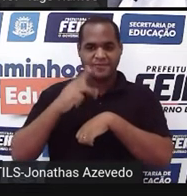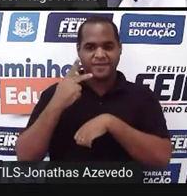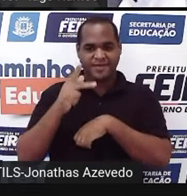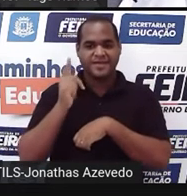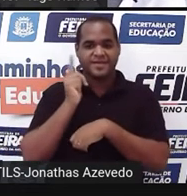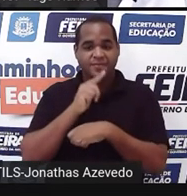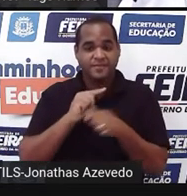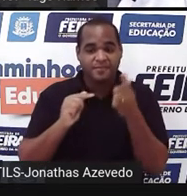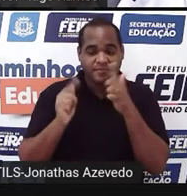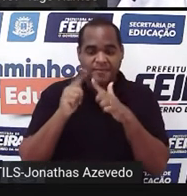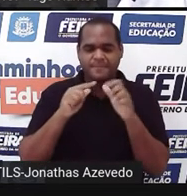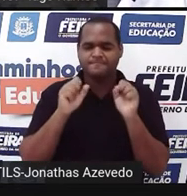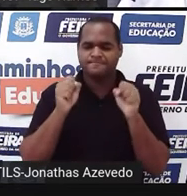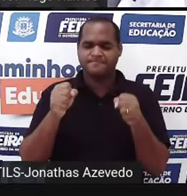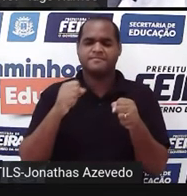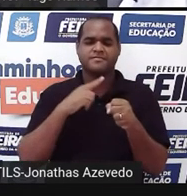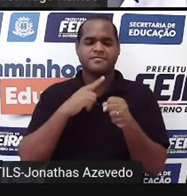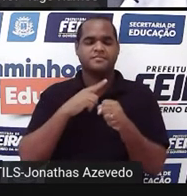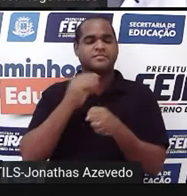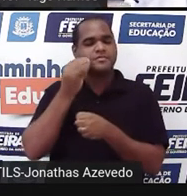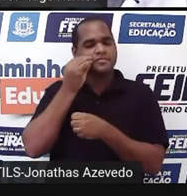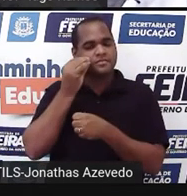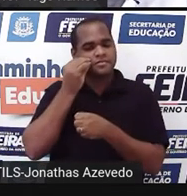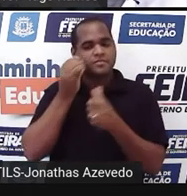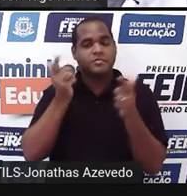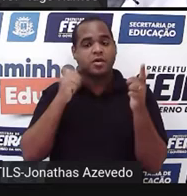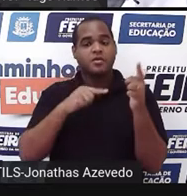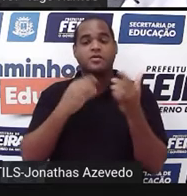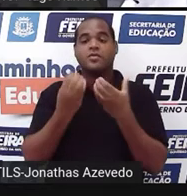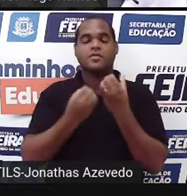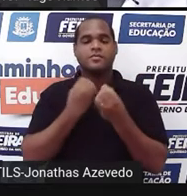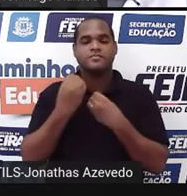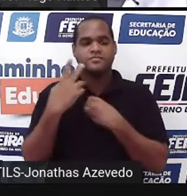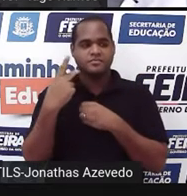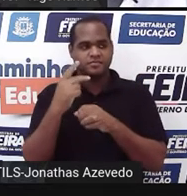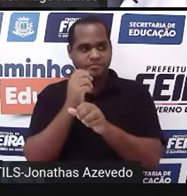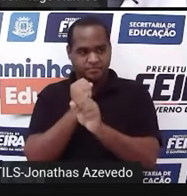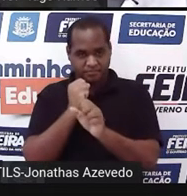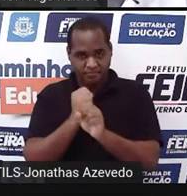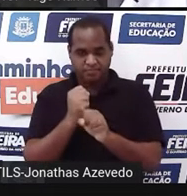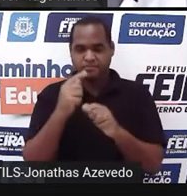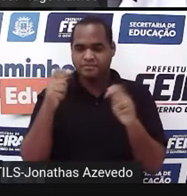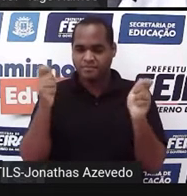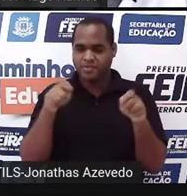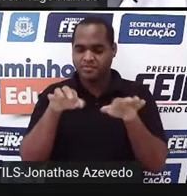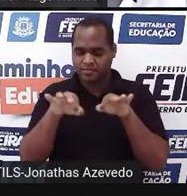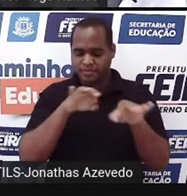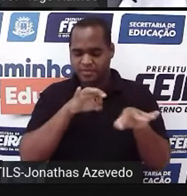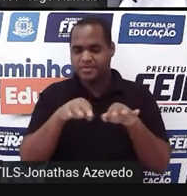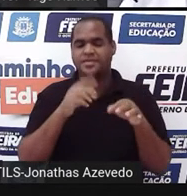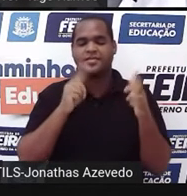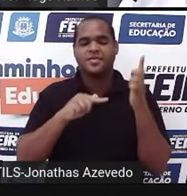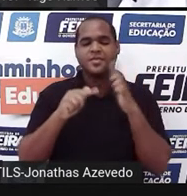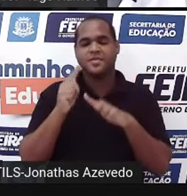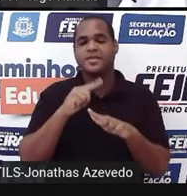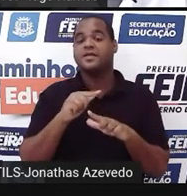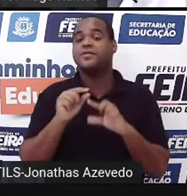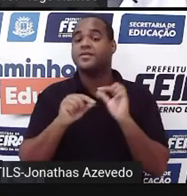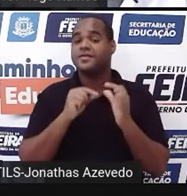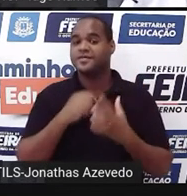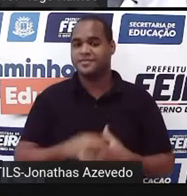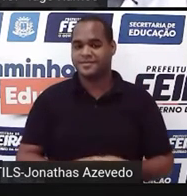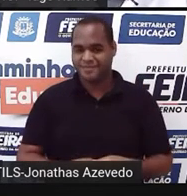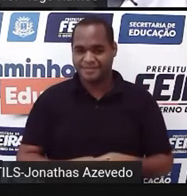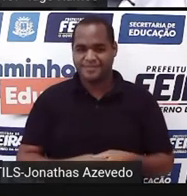para você tentar encontrar qual desses três pares é aquele que resolve essas equações